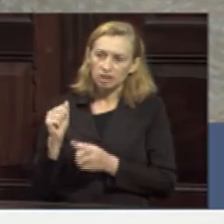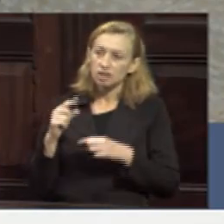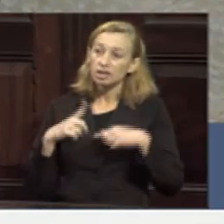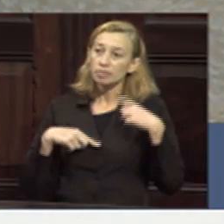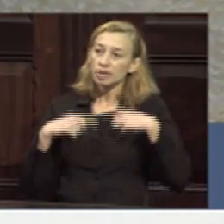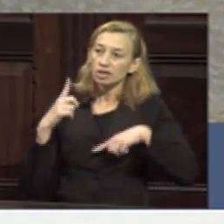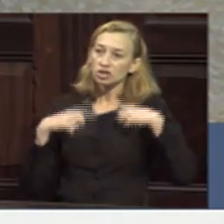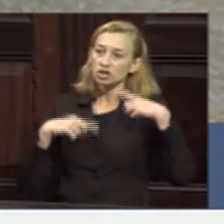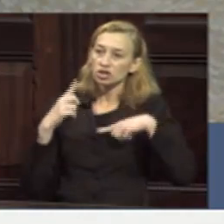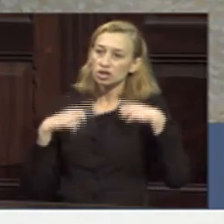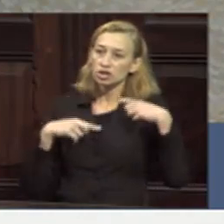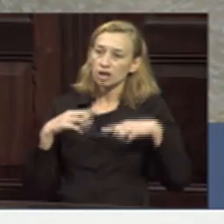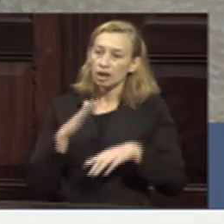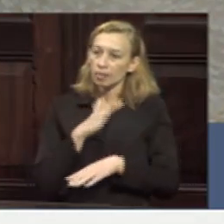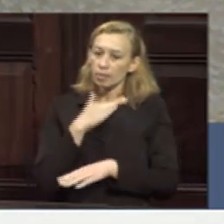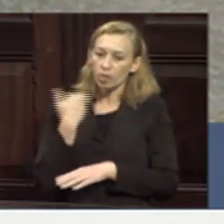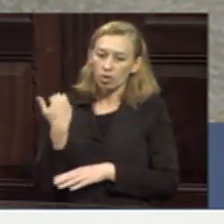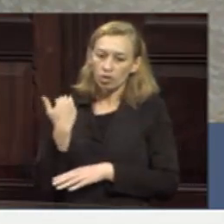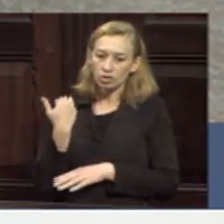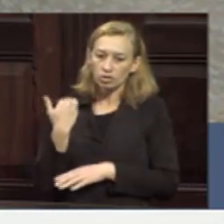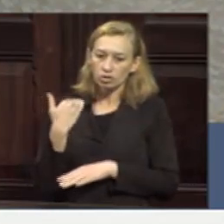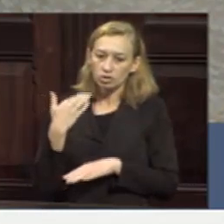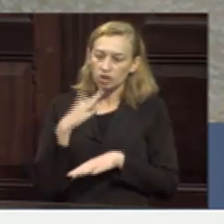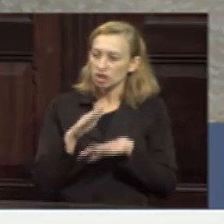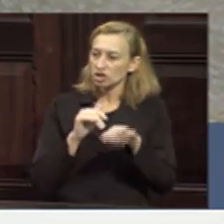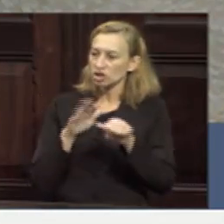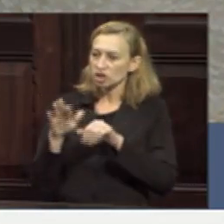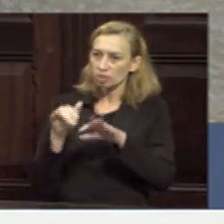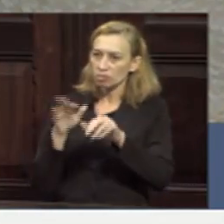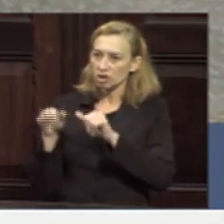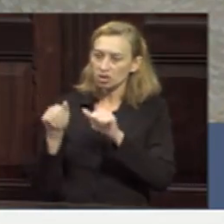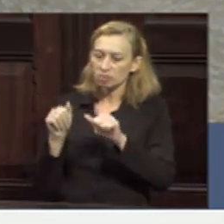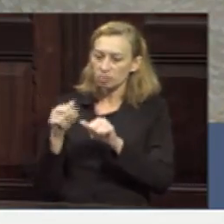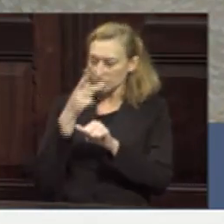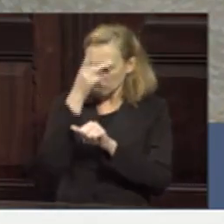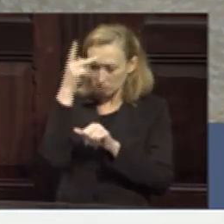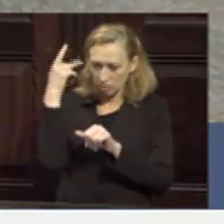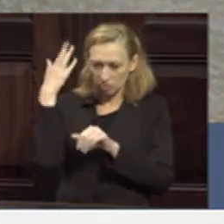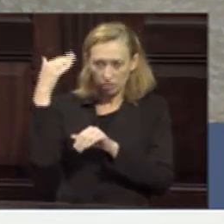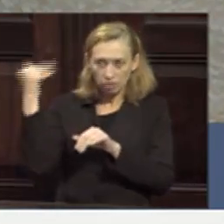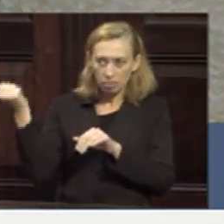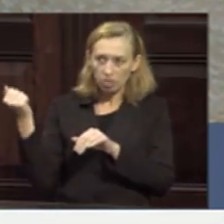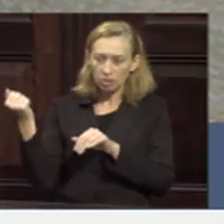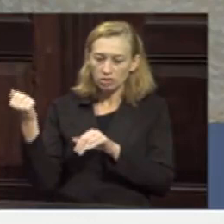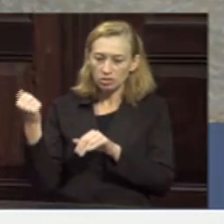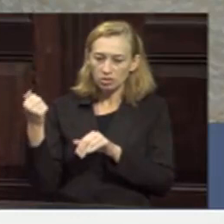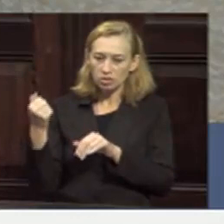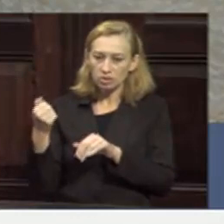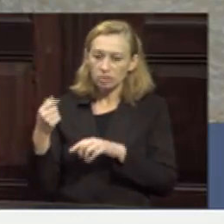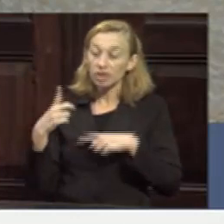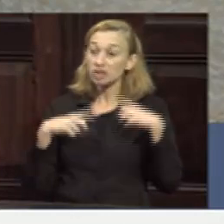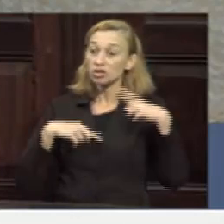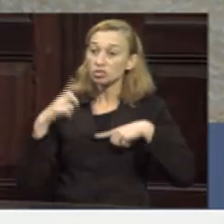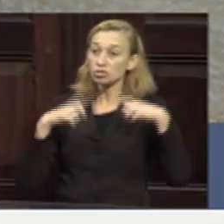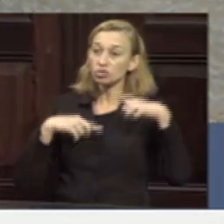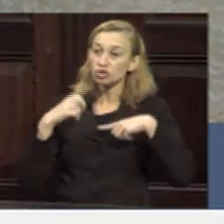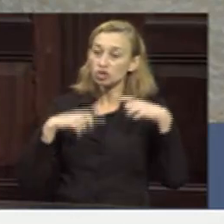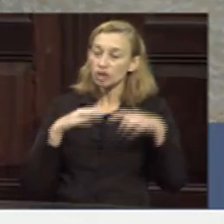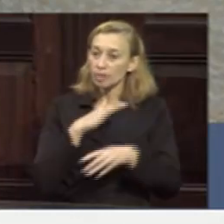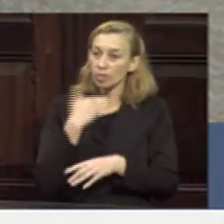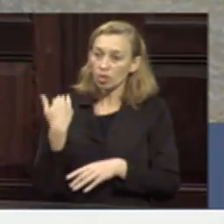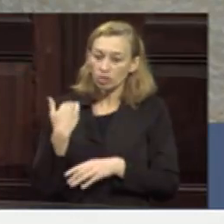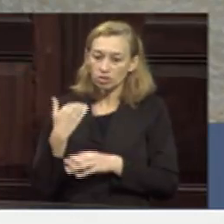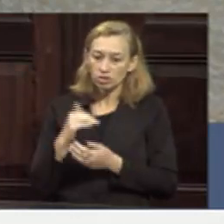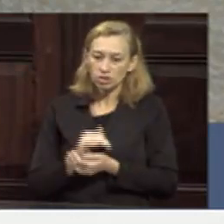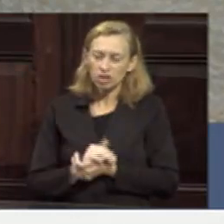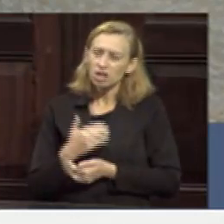dela, convidando astros de todas as grandezas para discutir o assunto. E isso me